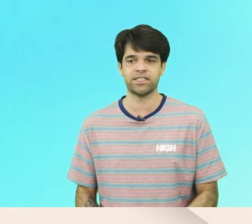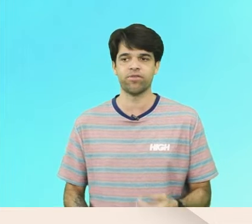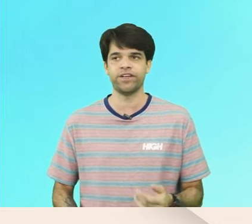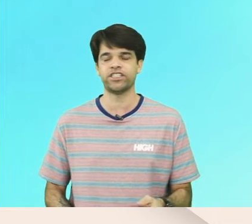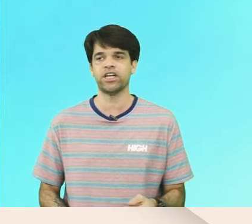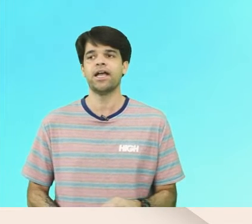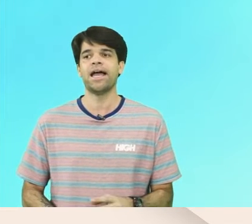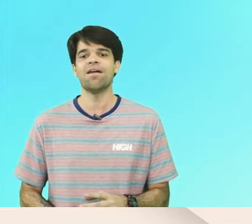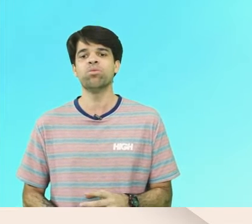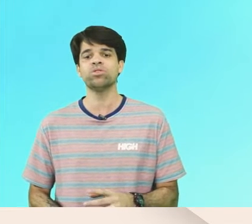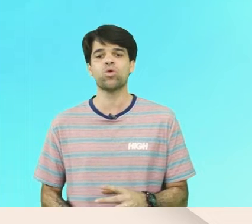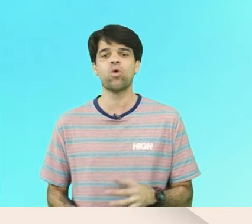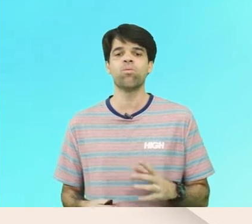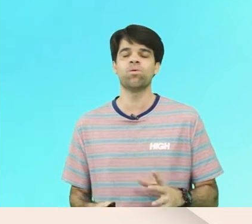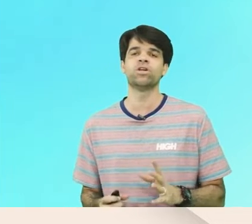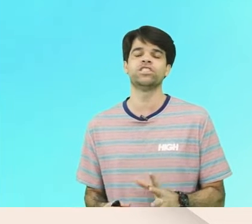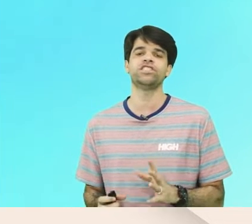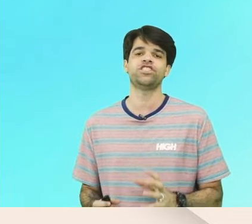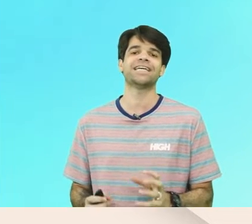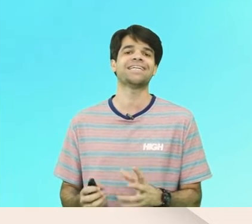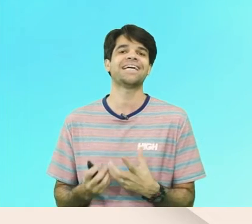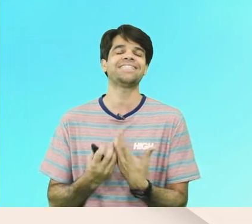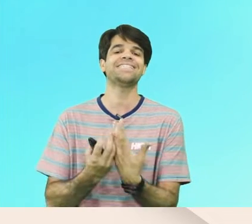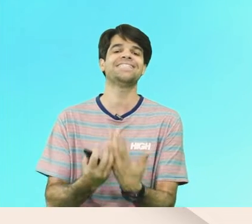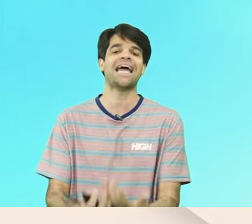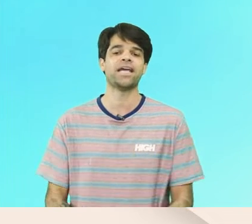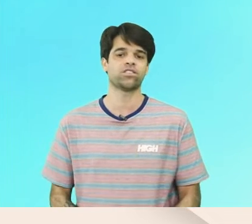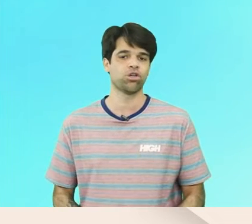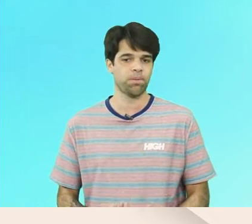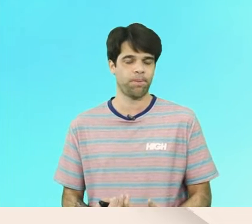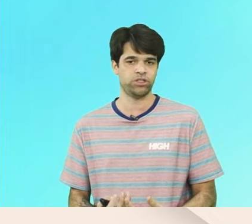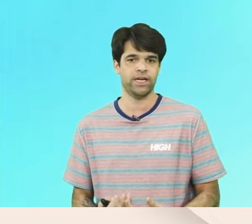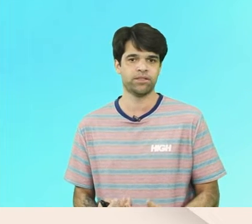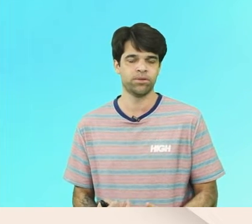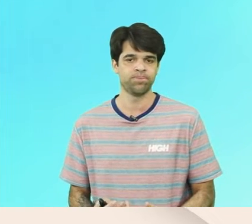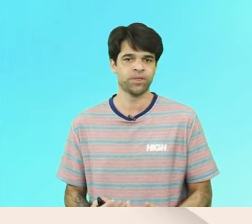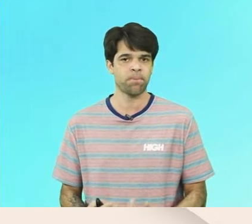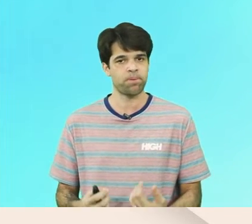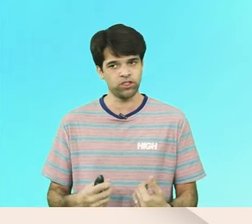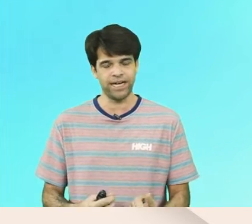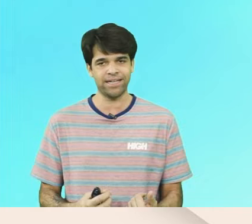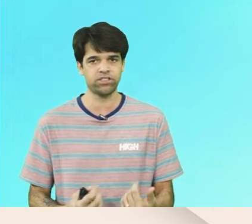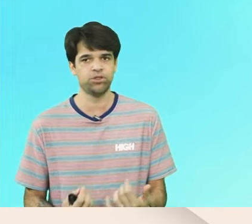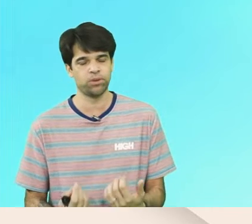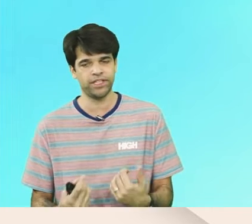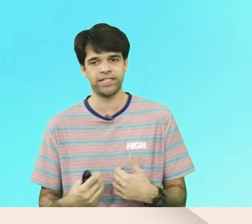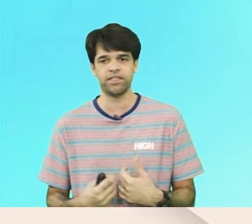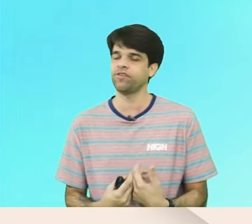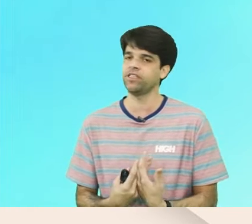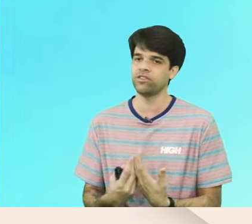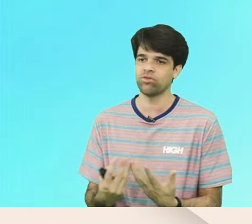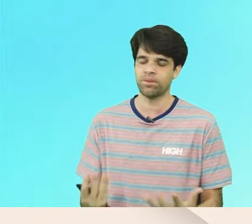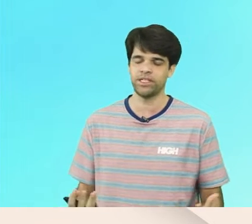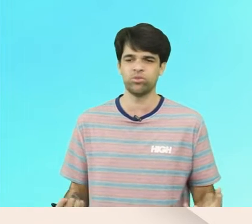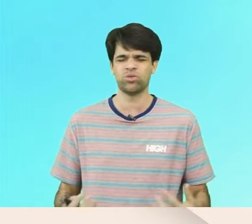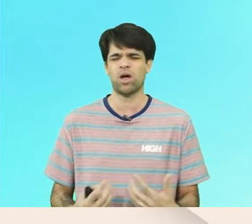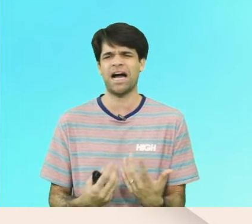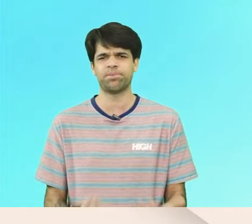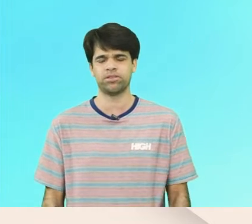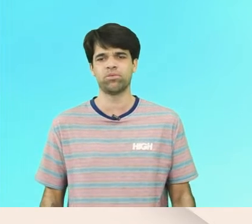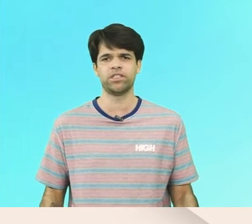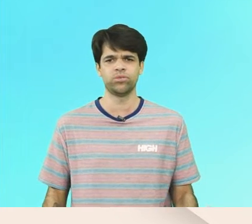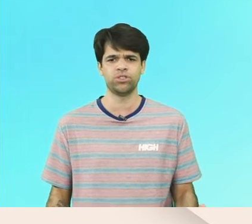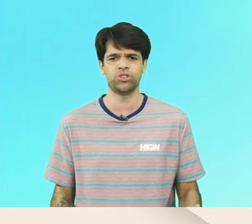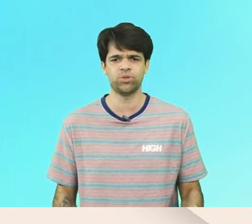projeto de inovação. Veja, é muito comum a gente já ter essa ideia sobre projeto. Projeto a gente poderia definir de uma maneira